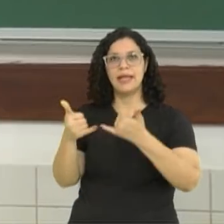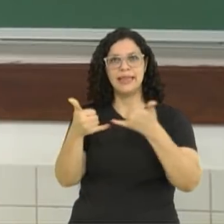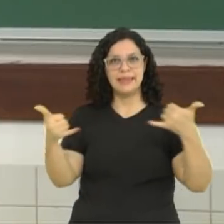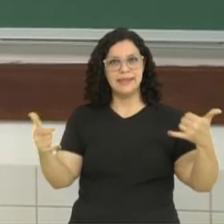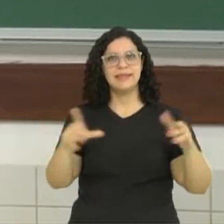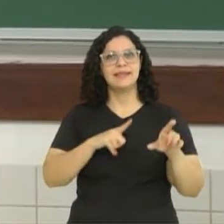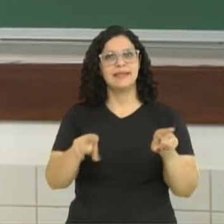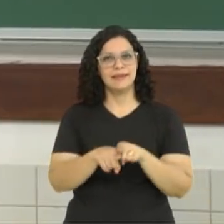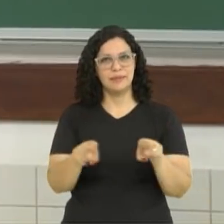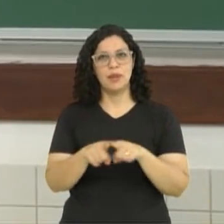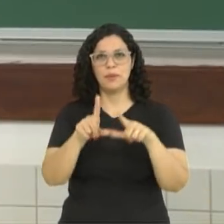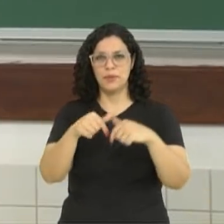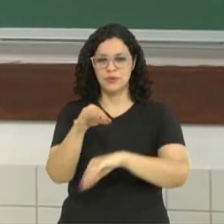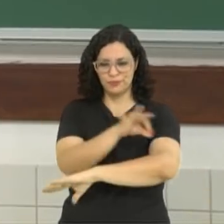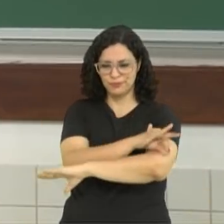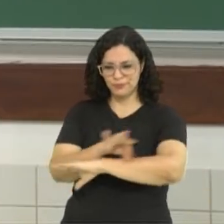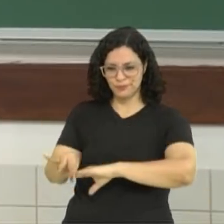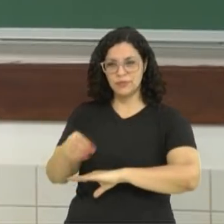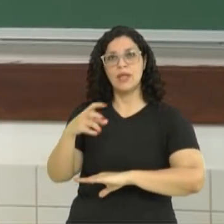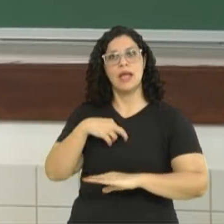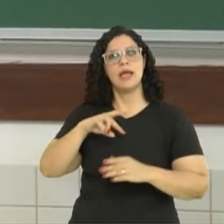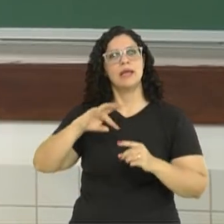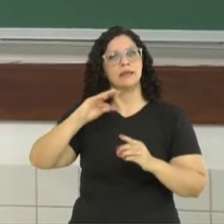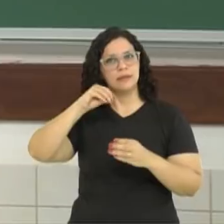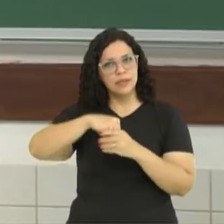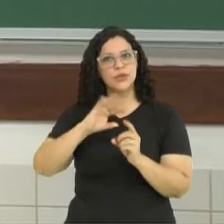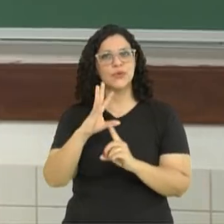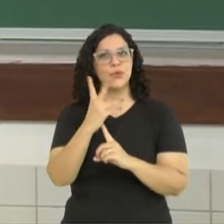2 pontos, produz uma linha, que é uma parte